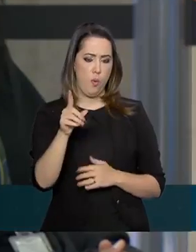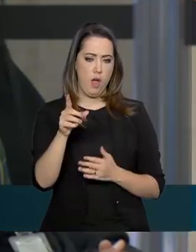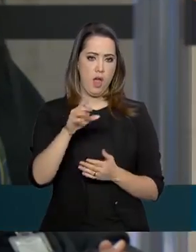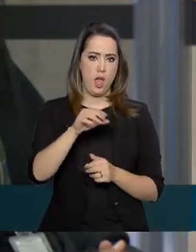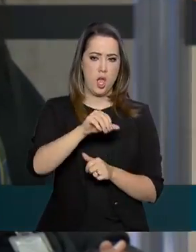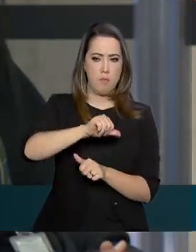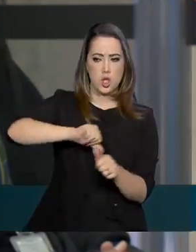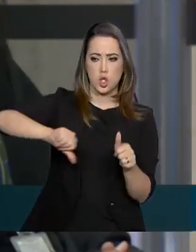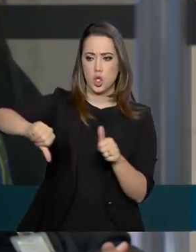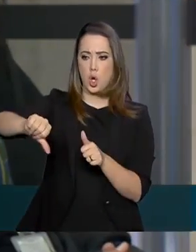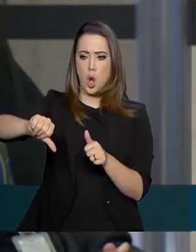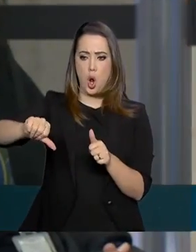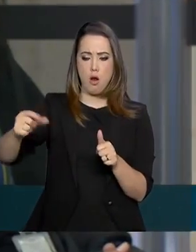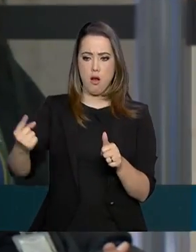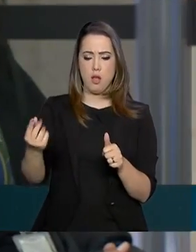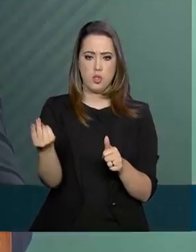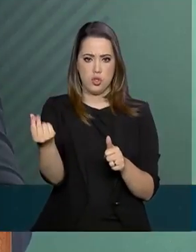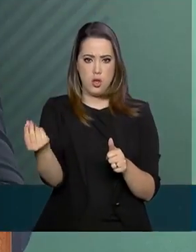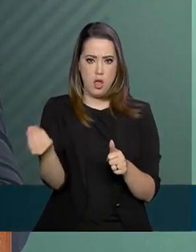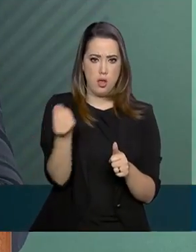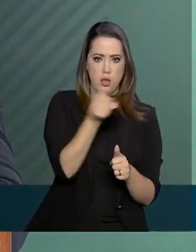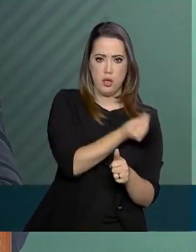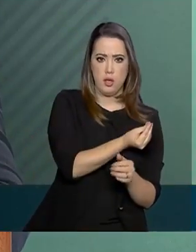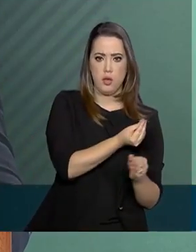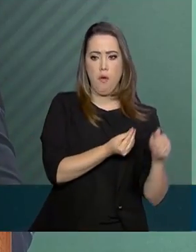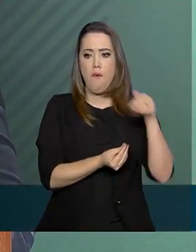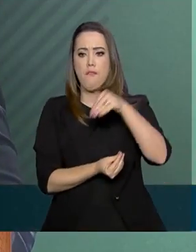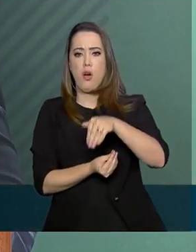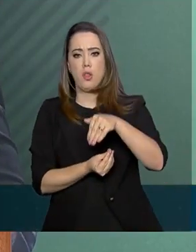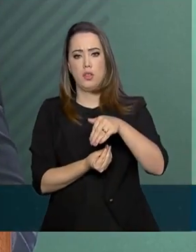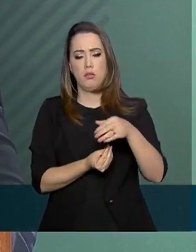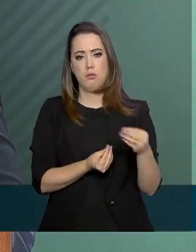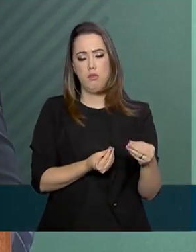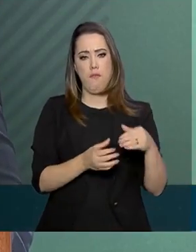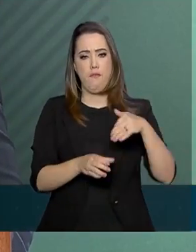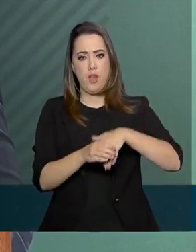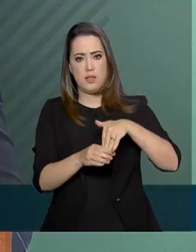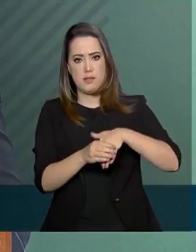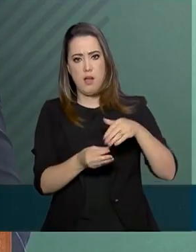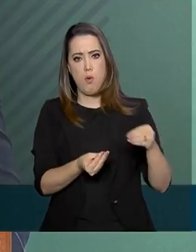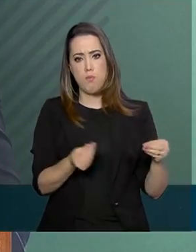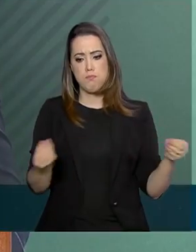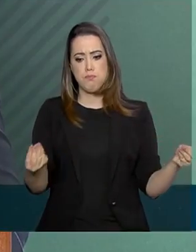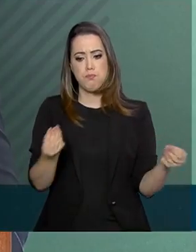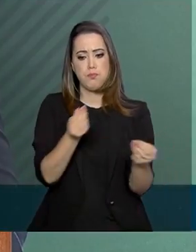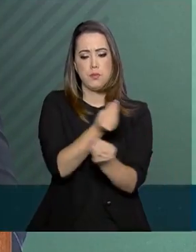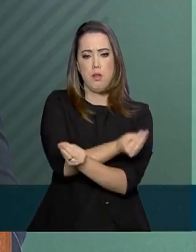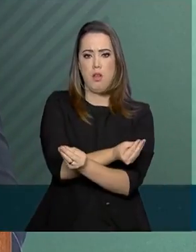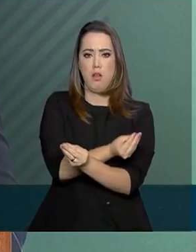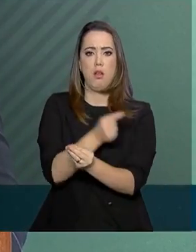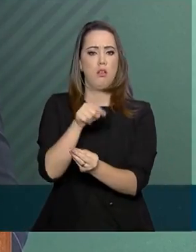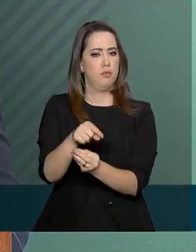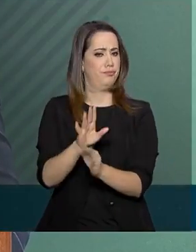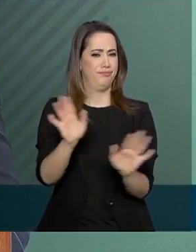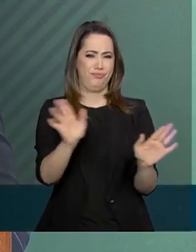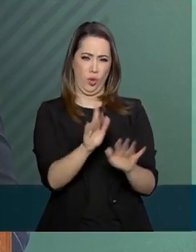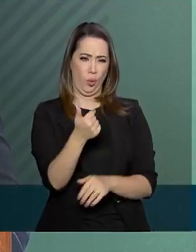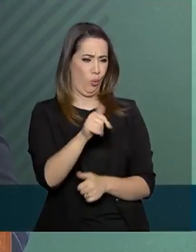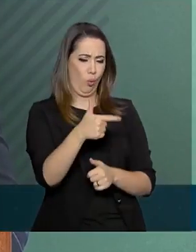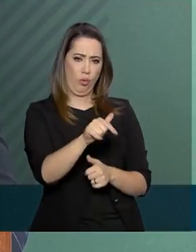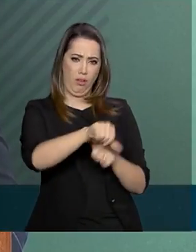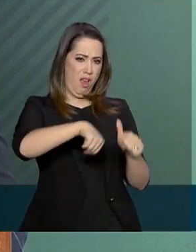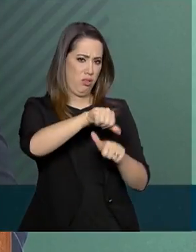apesar da fala dos parlamentares não colocamos o troca-troca como é expressão neste processo que é